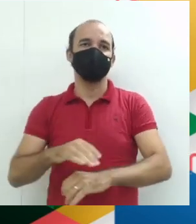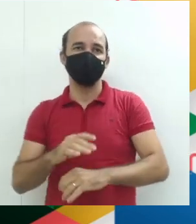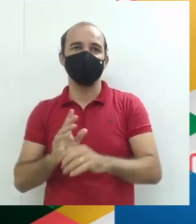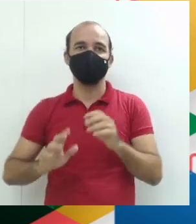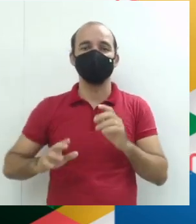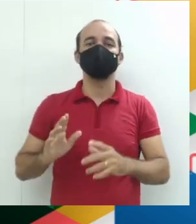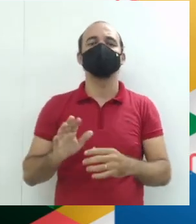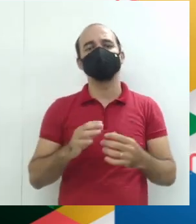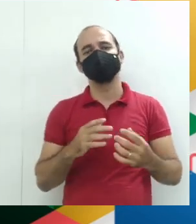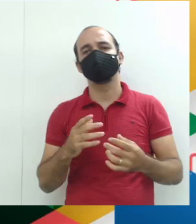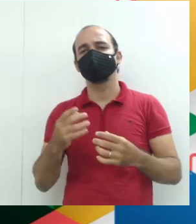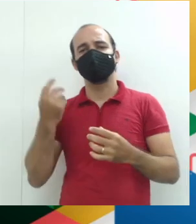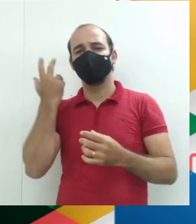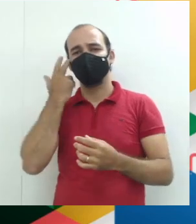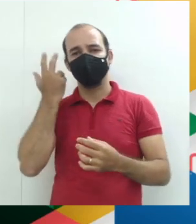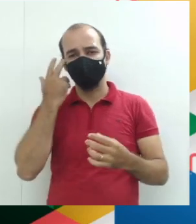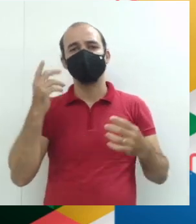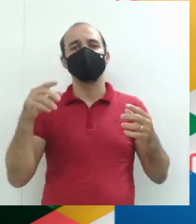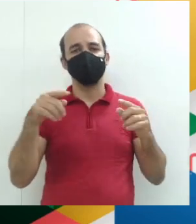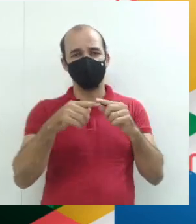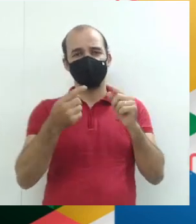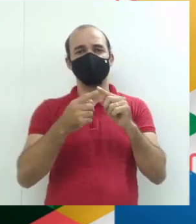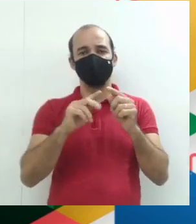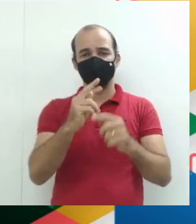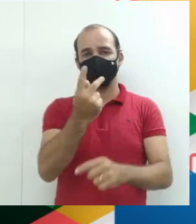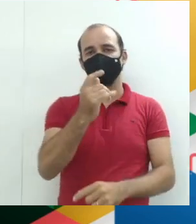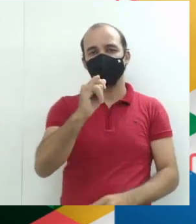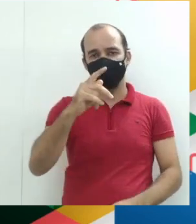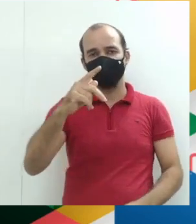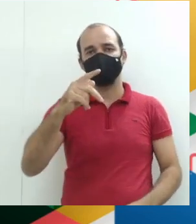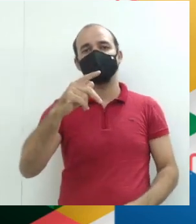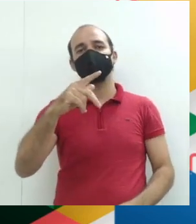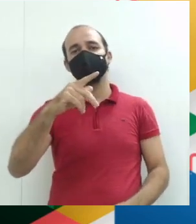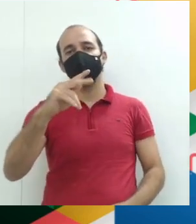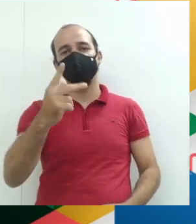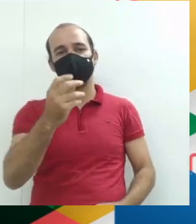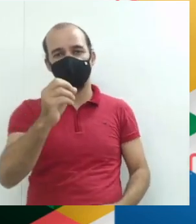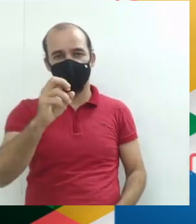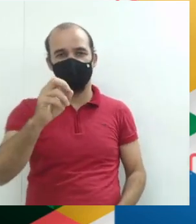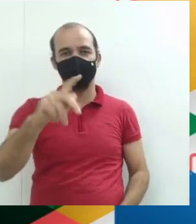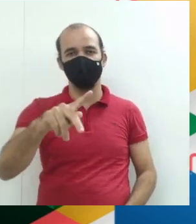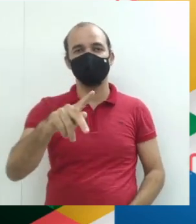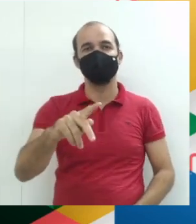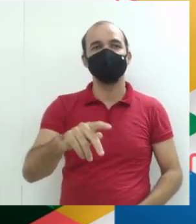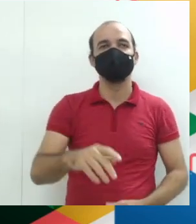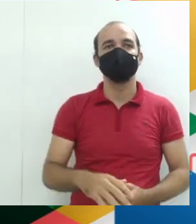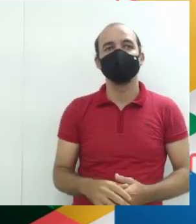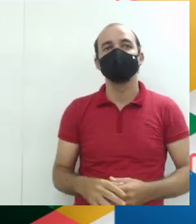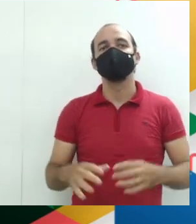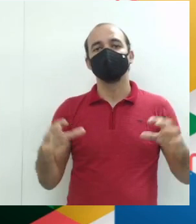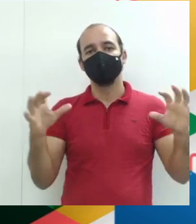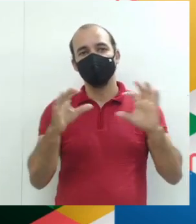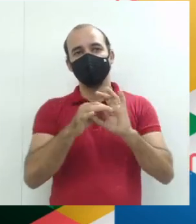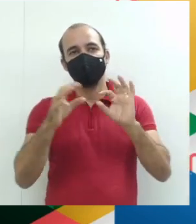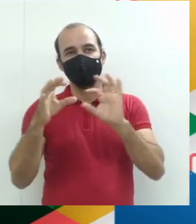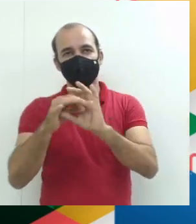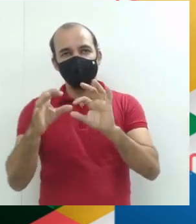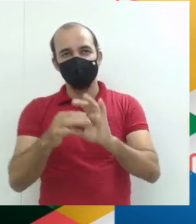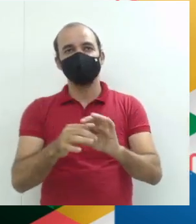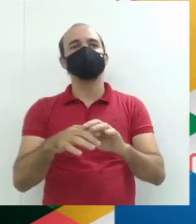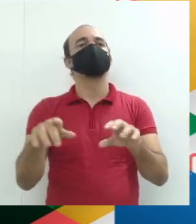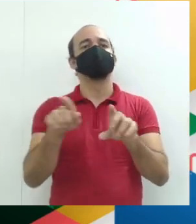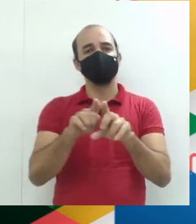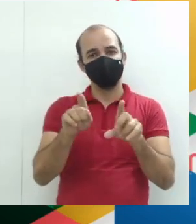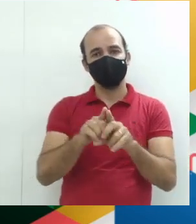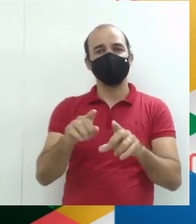se apresentar enquanto a música é tocada e feita ao vivo. Associada a isso, muitas vezes,